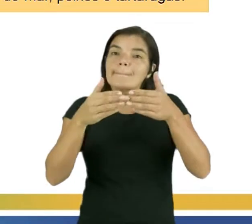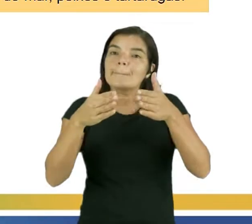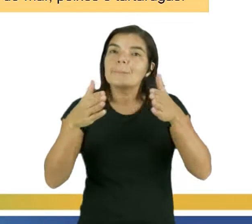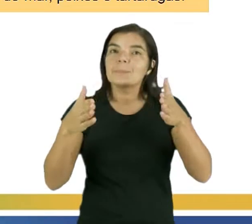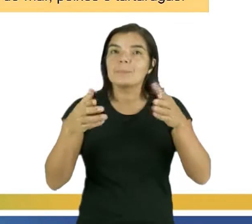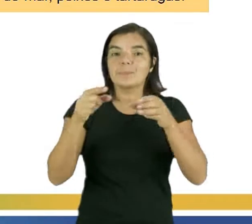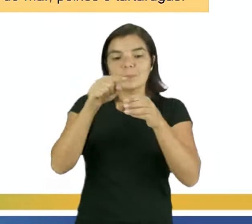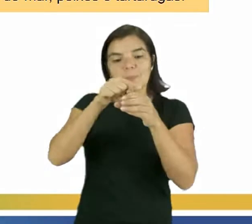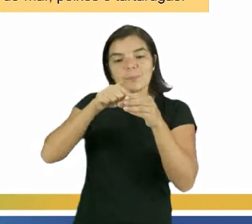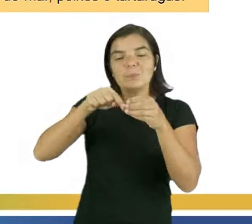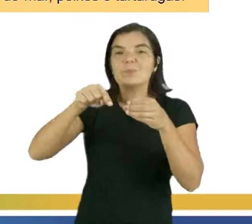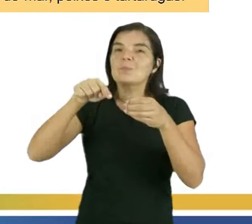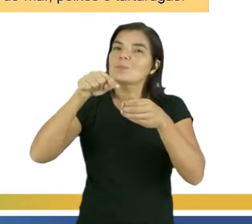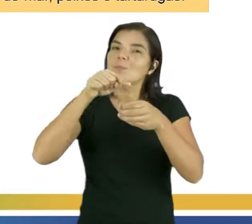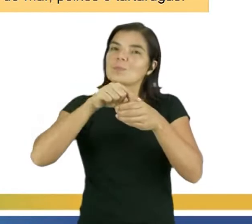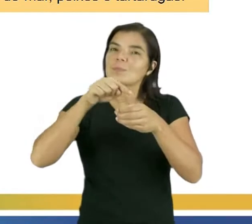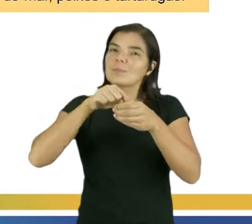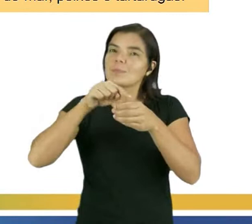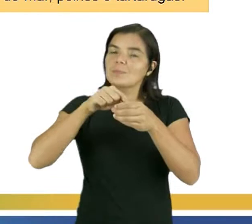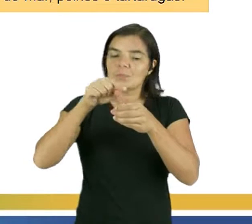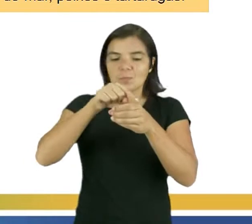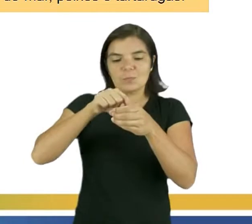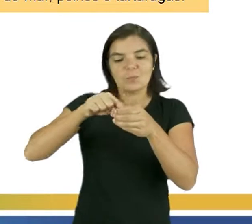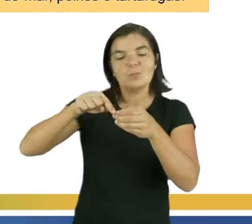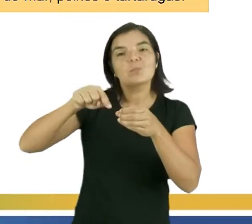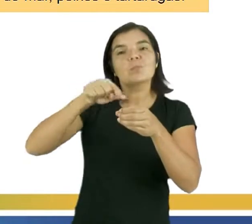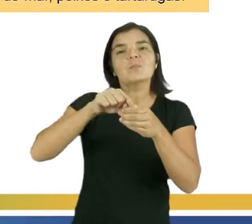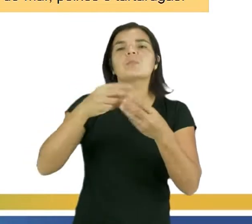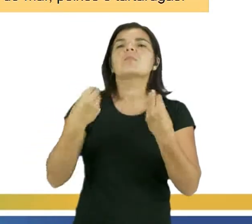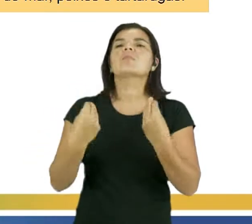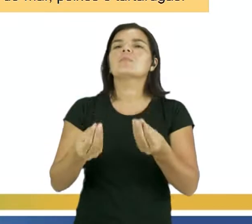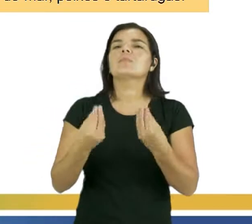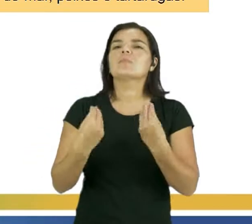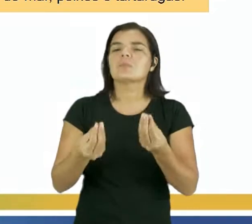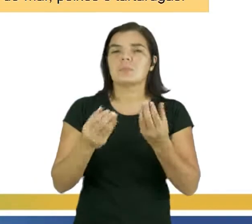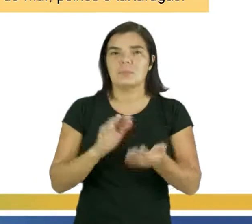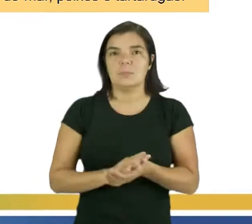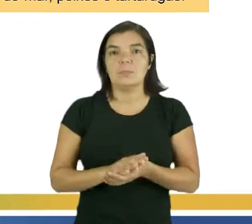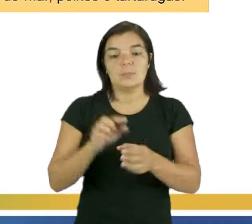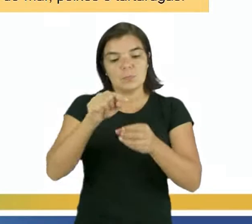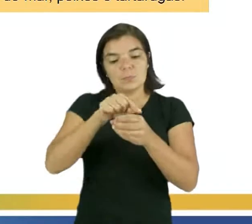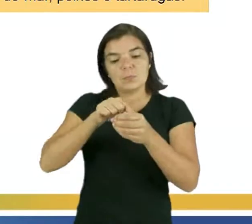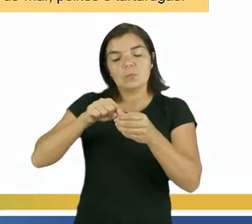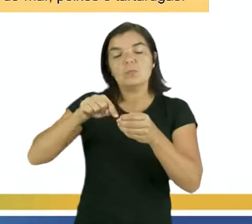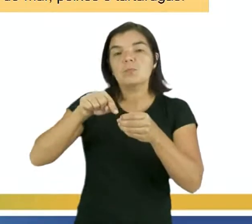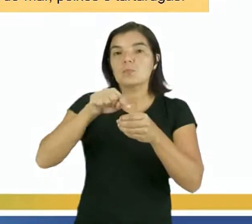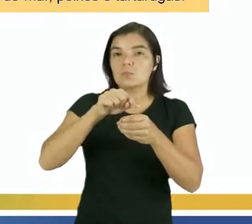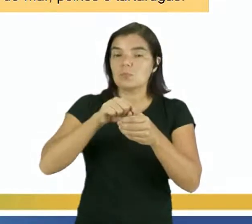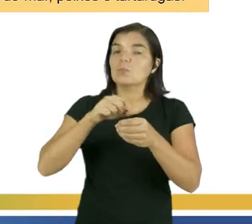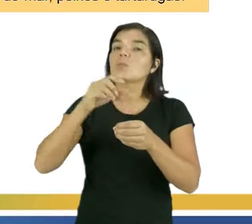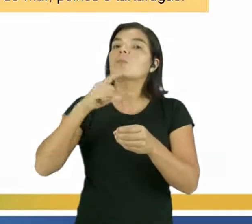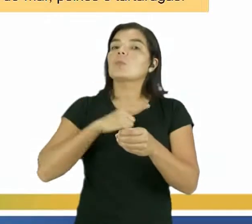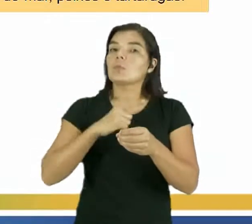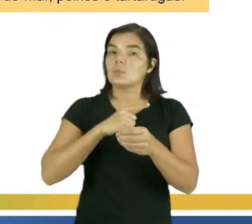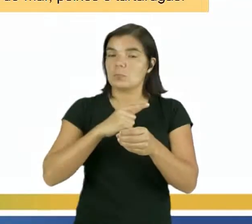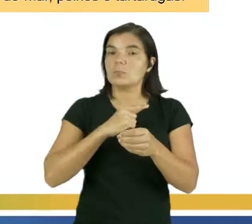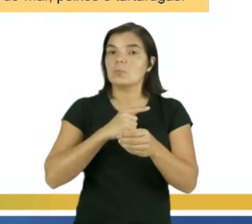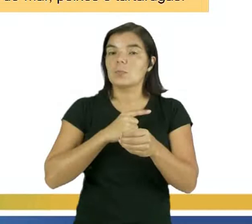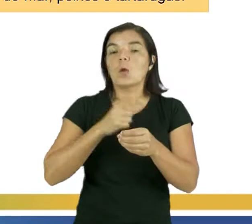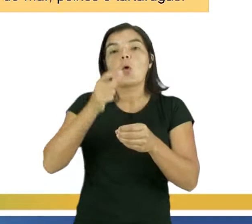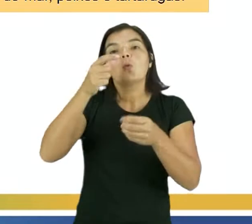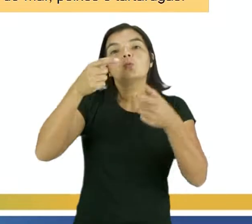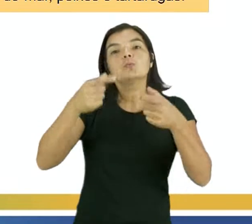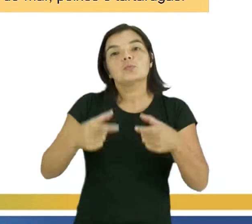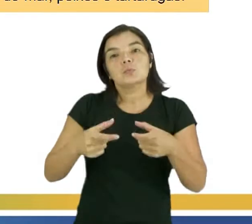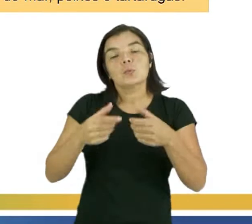fica bem lá em cima, lá na entrada do barril. E para que serve esse ósculo? Esse ósculo é por onde vai ser um local,